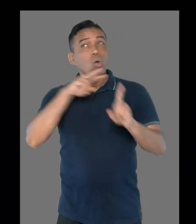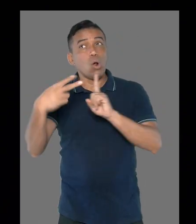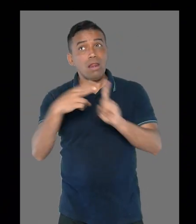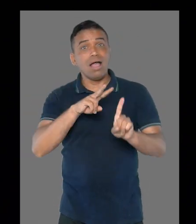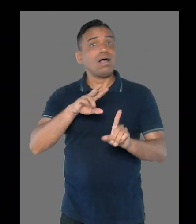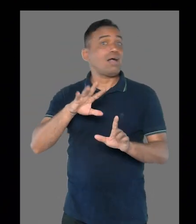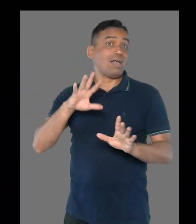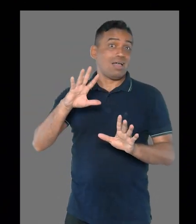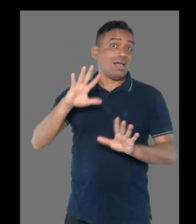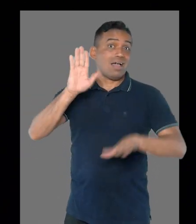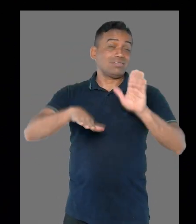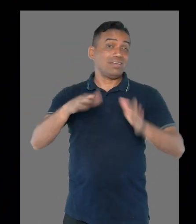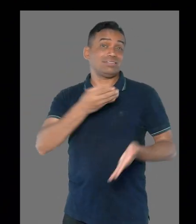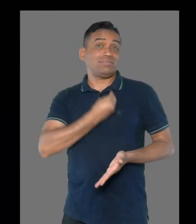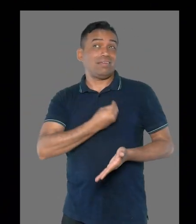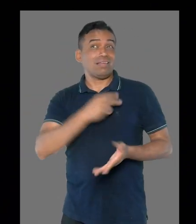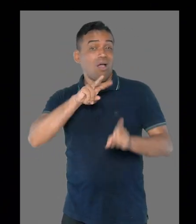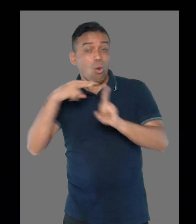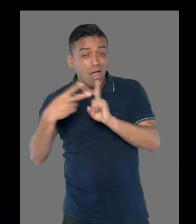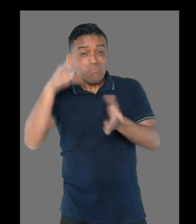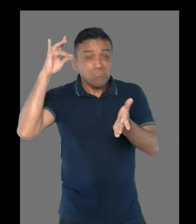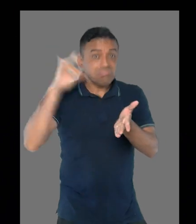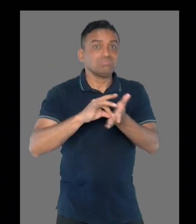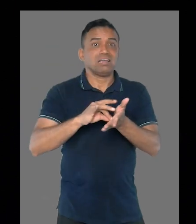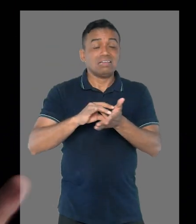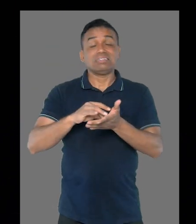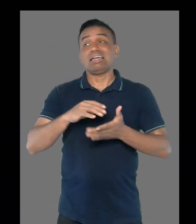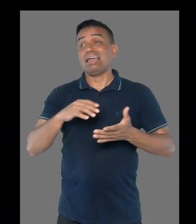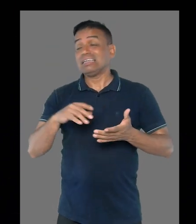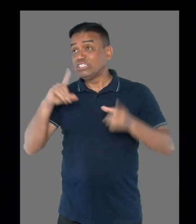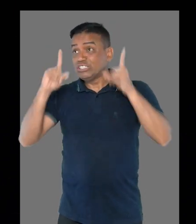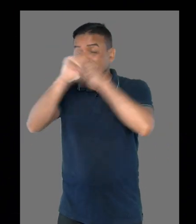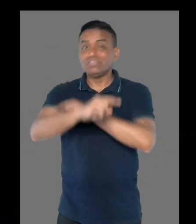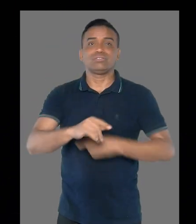a realidade que, às vezes, é acachapante no país. Né? E o Leminski,